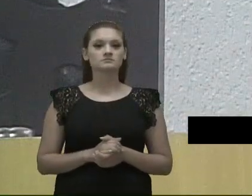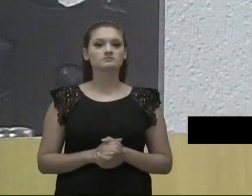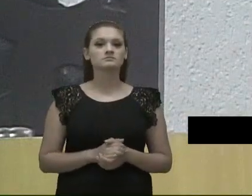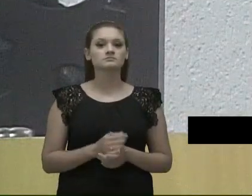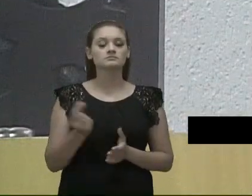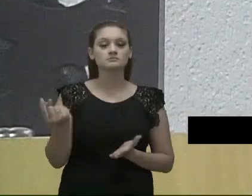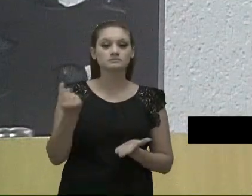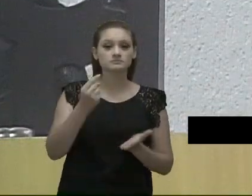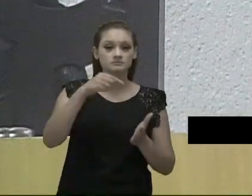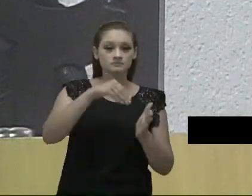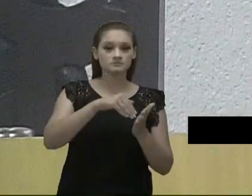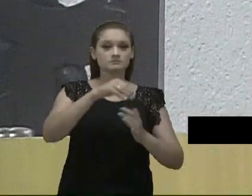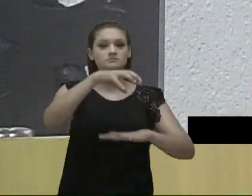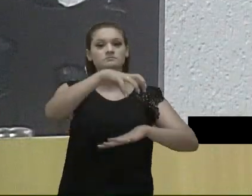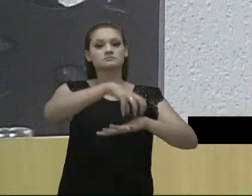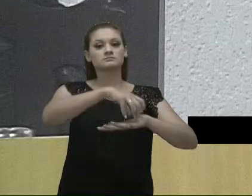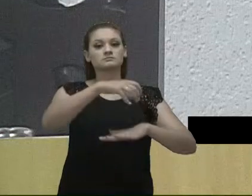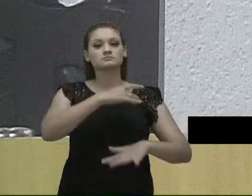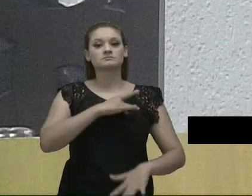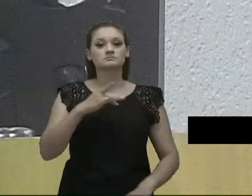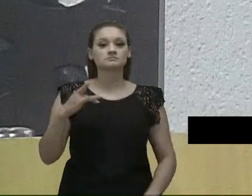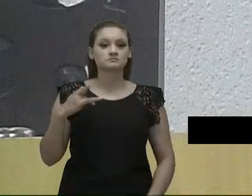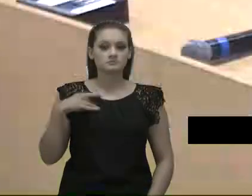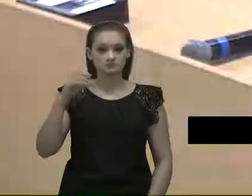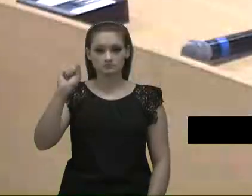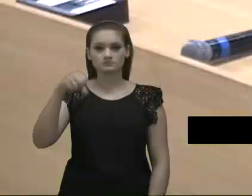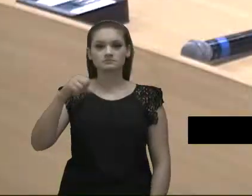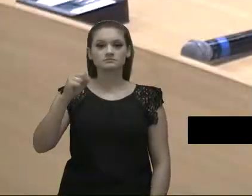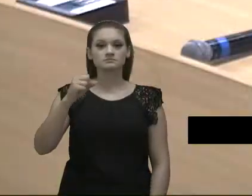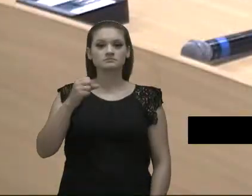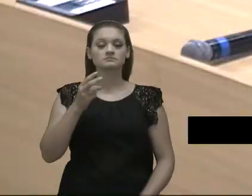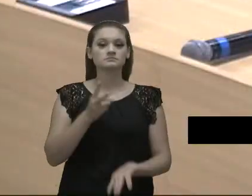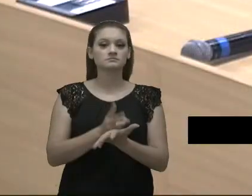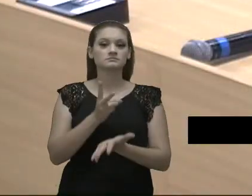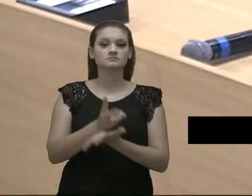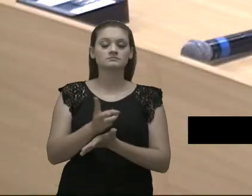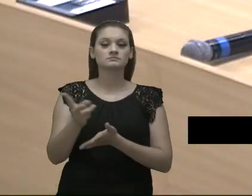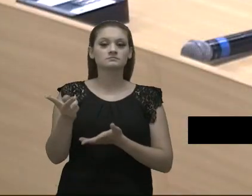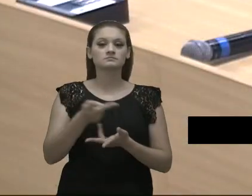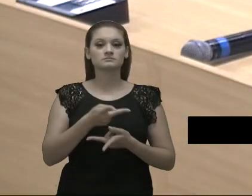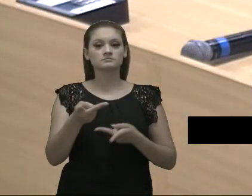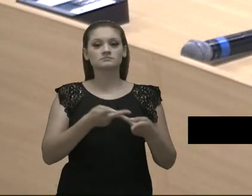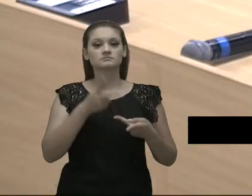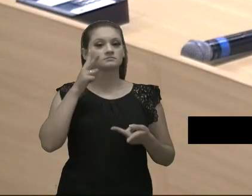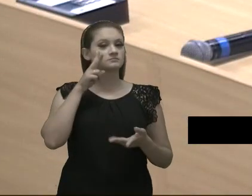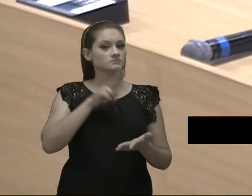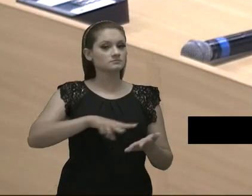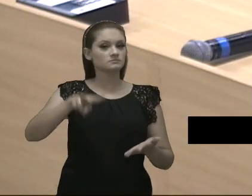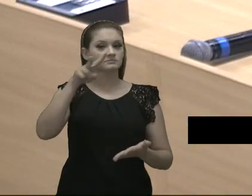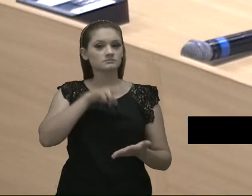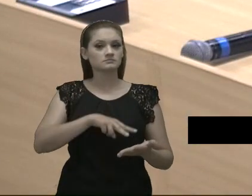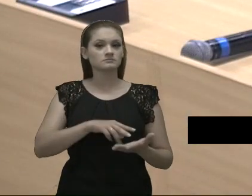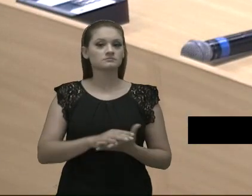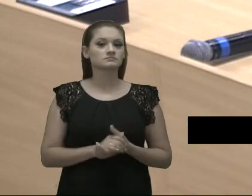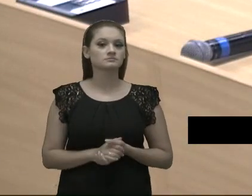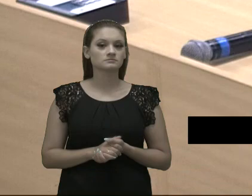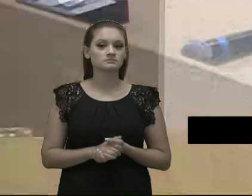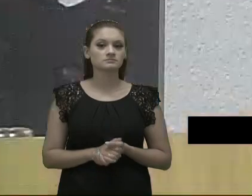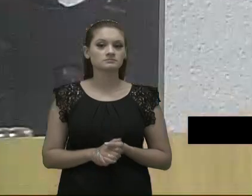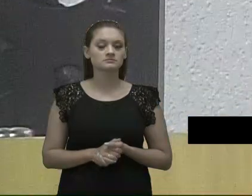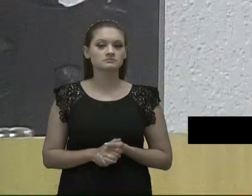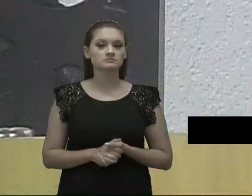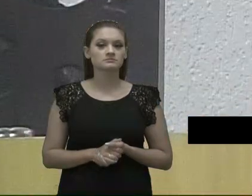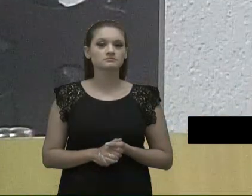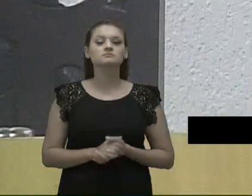ela vai semanalmente na unidade? Sim, ela sempre faz visita na unidade, vendo tudo. Tá. E